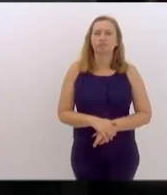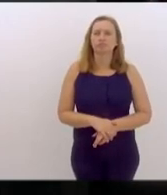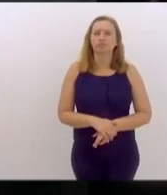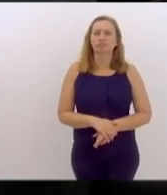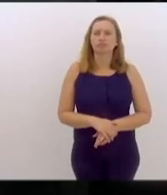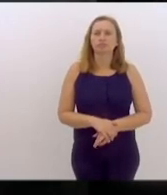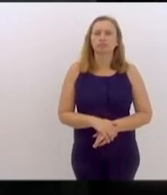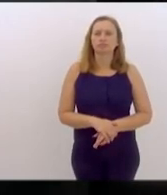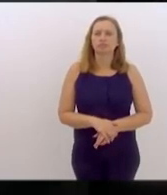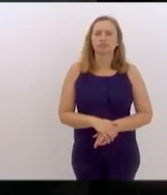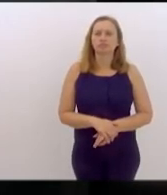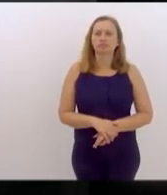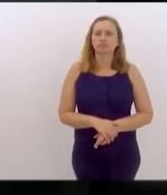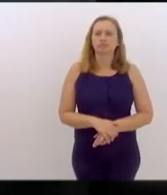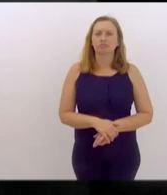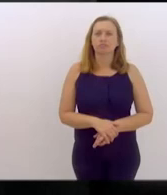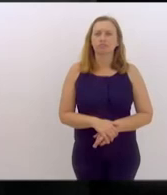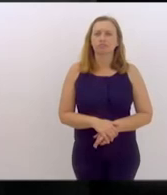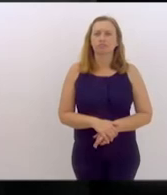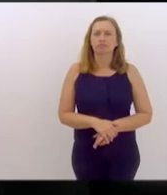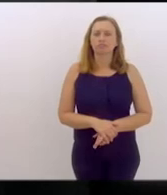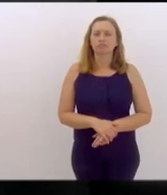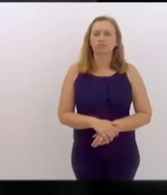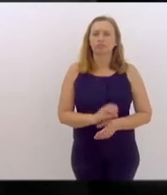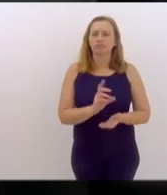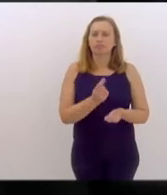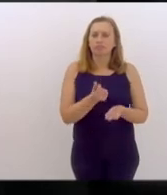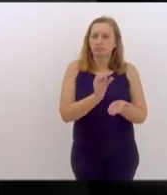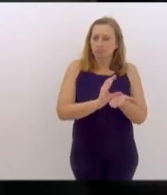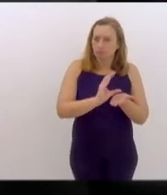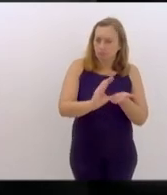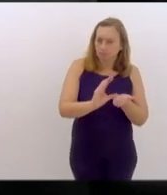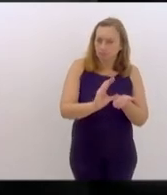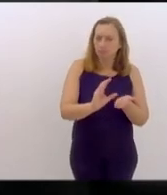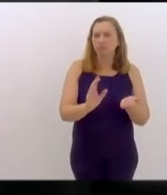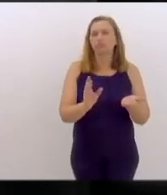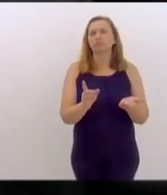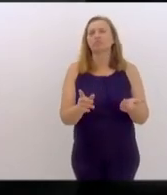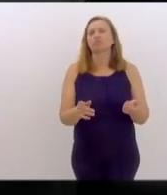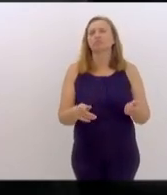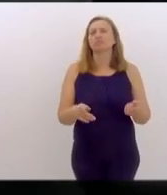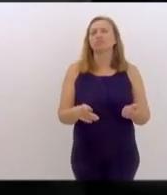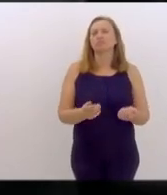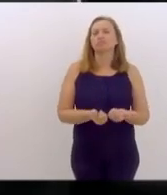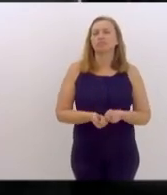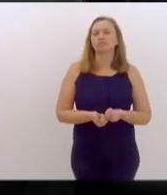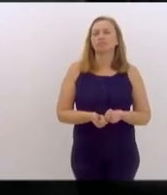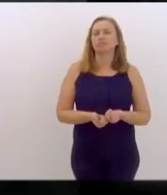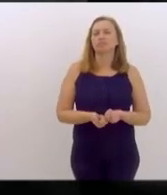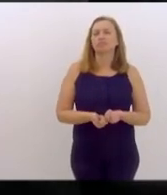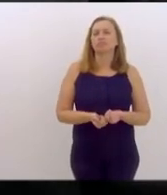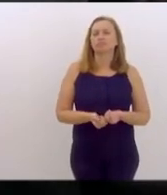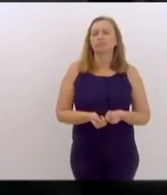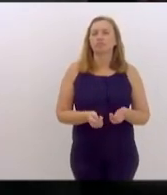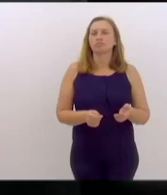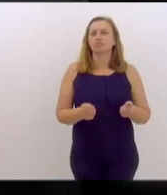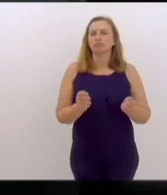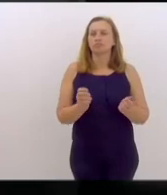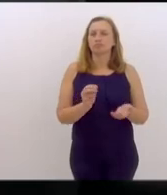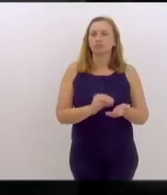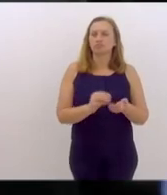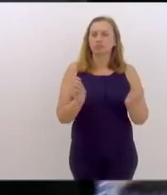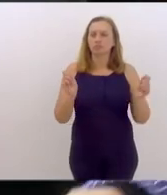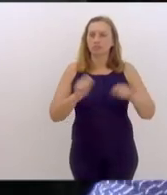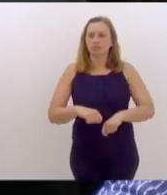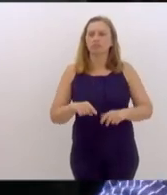colocando que esse recurso seria a função e da impossibilidade